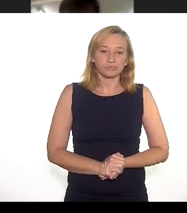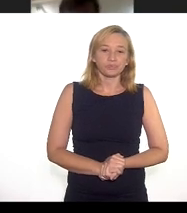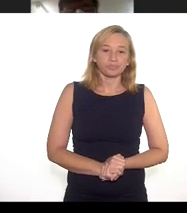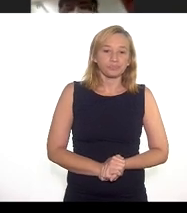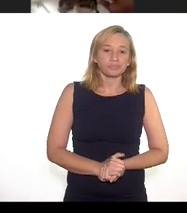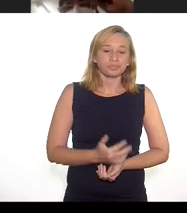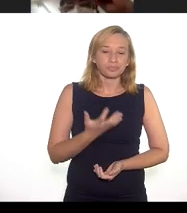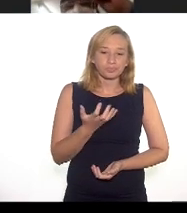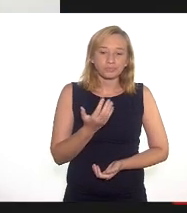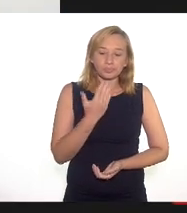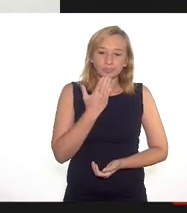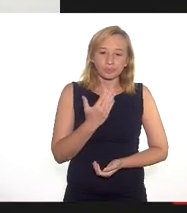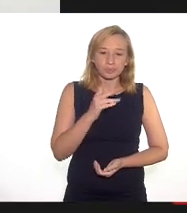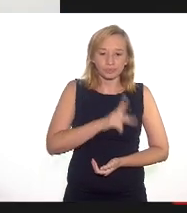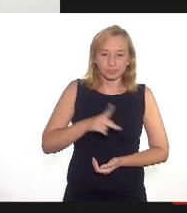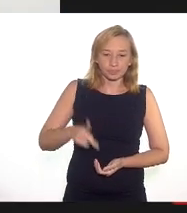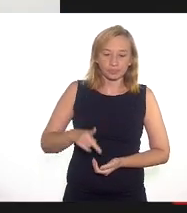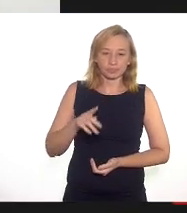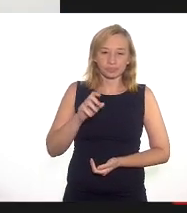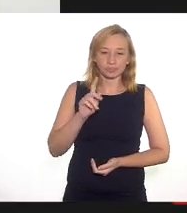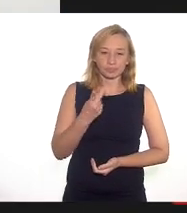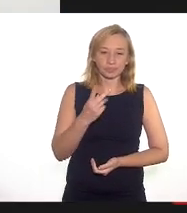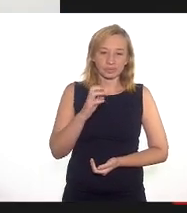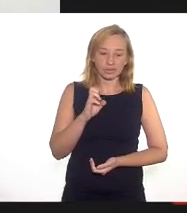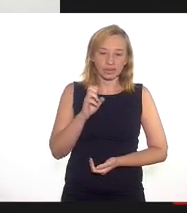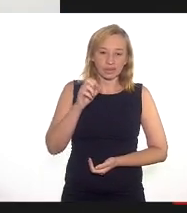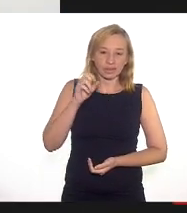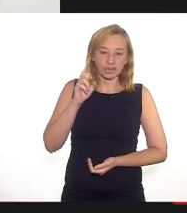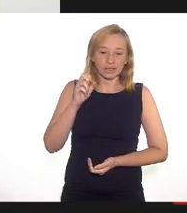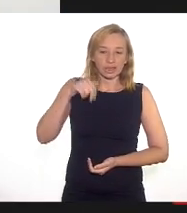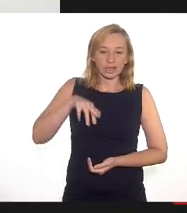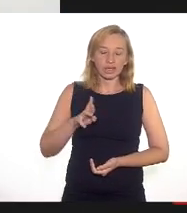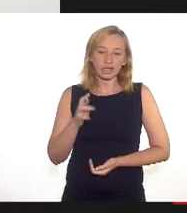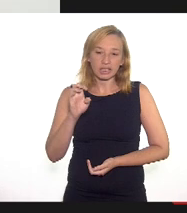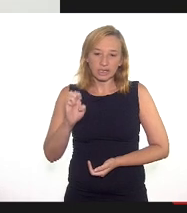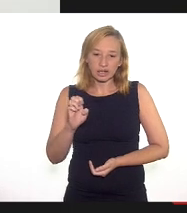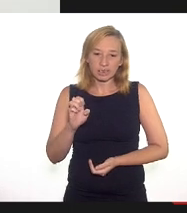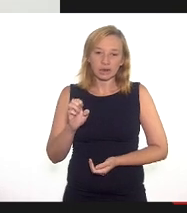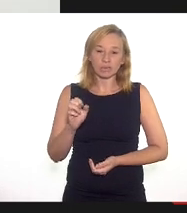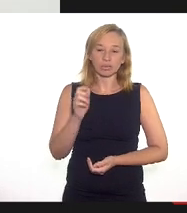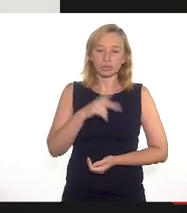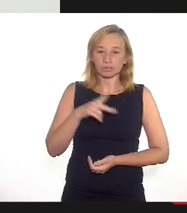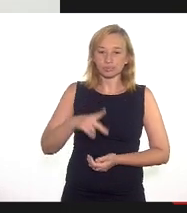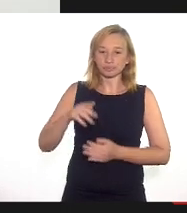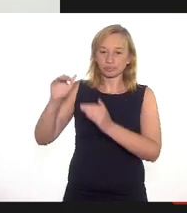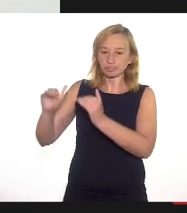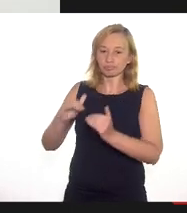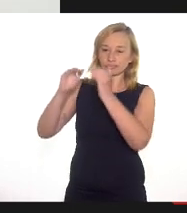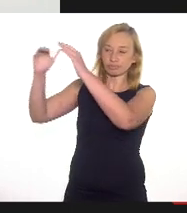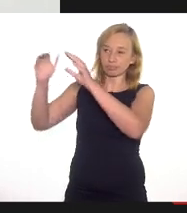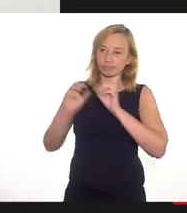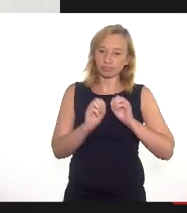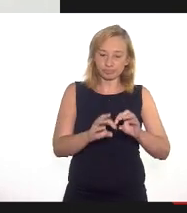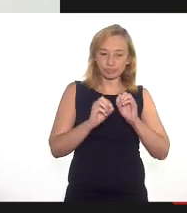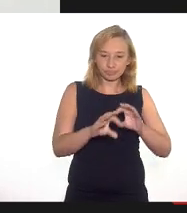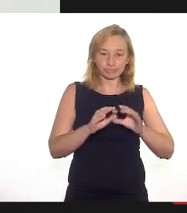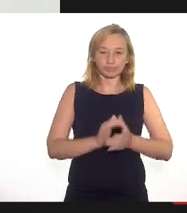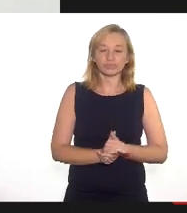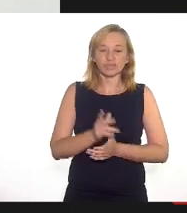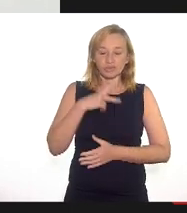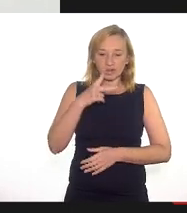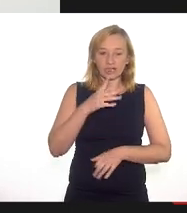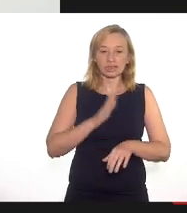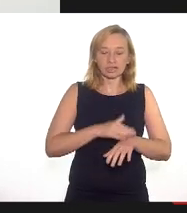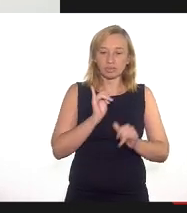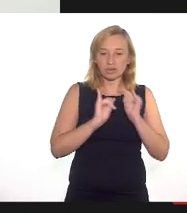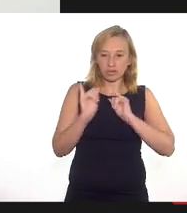eu queria pedir o professor Henrique também, que é o nosso diretor de Educação Superior, para... Passar maiores